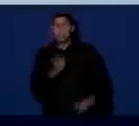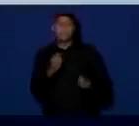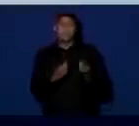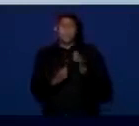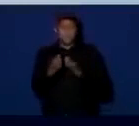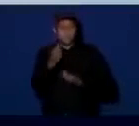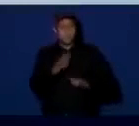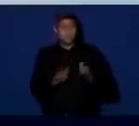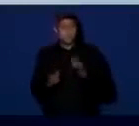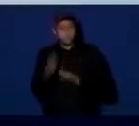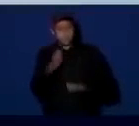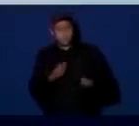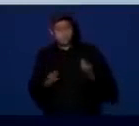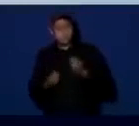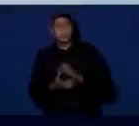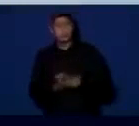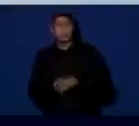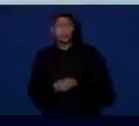controlar